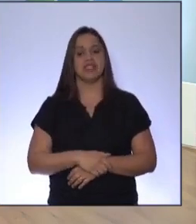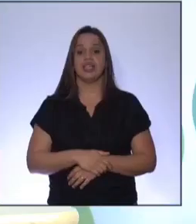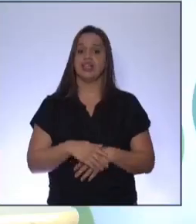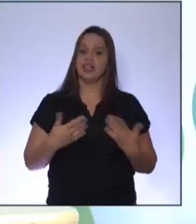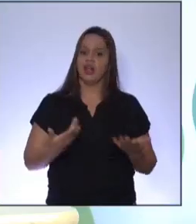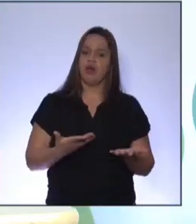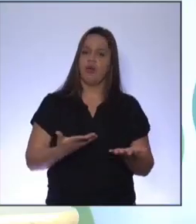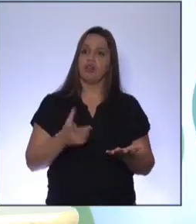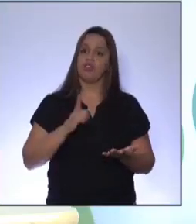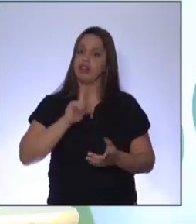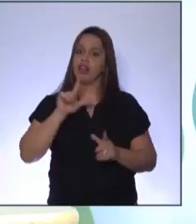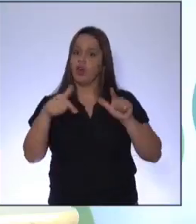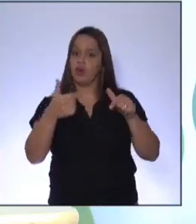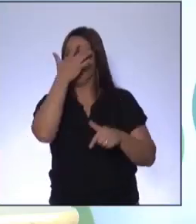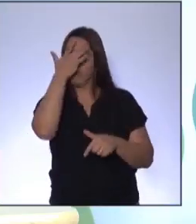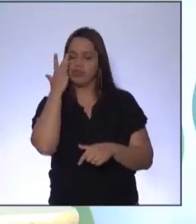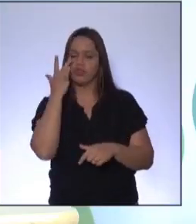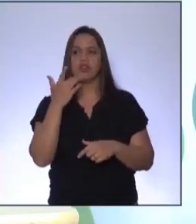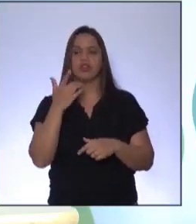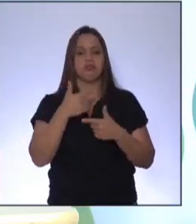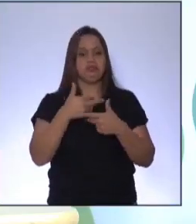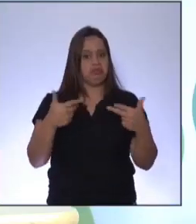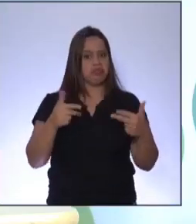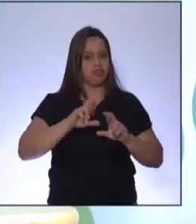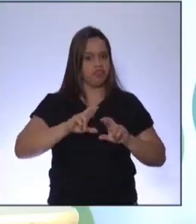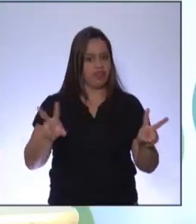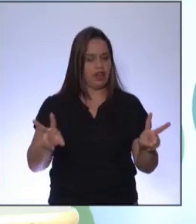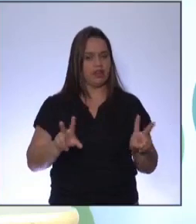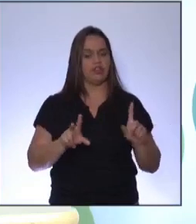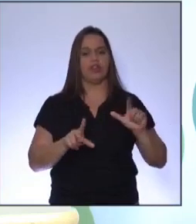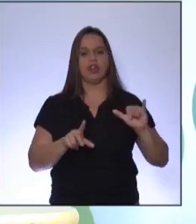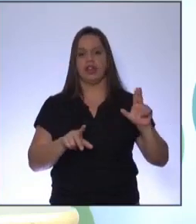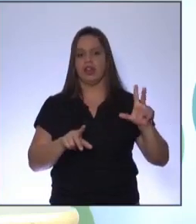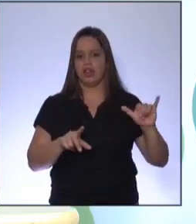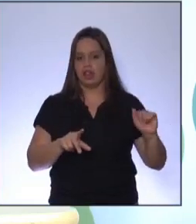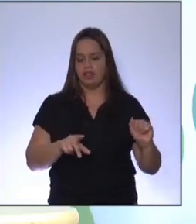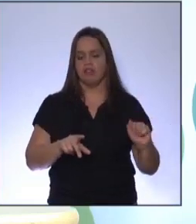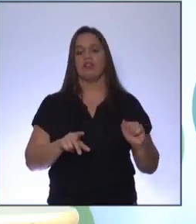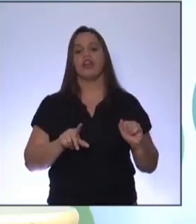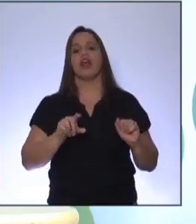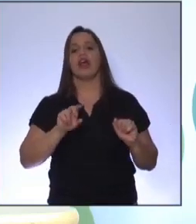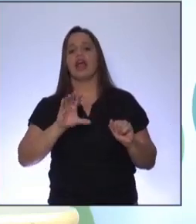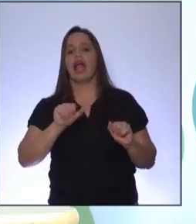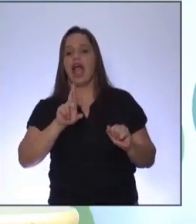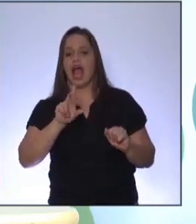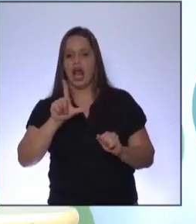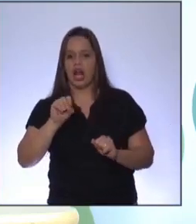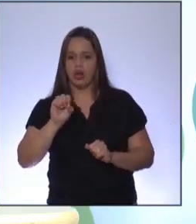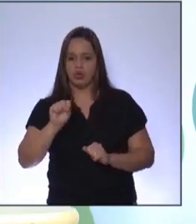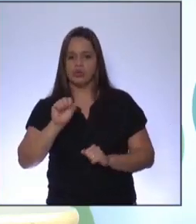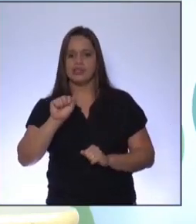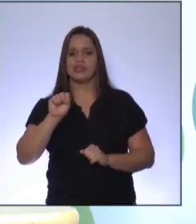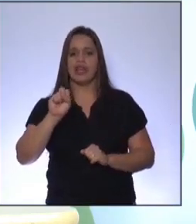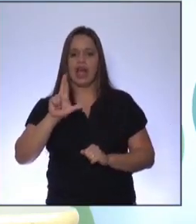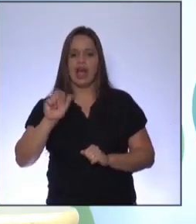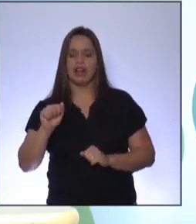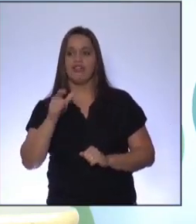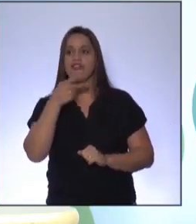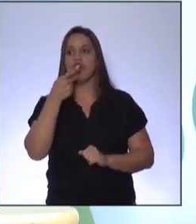já que estão pensando já em outras coisas. A Lívia, o Carlos e a Sara lembraram, quando falaram de mistura, de um